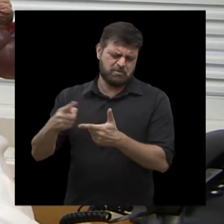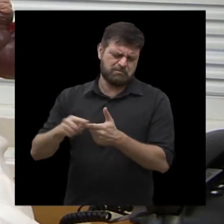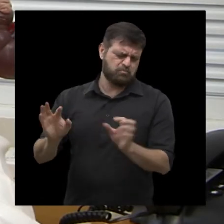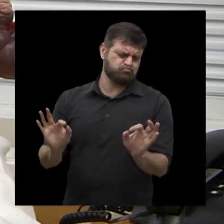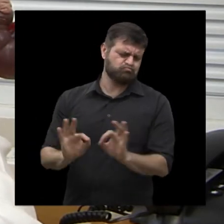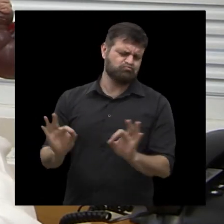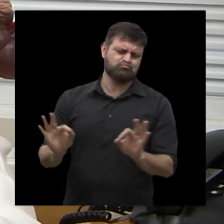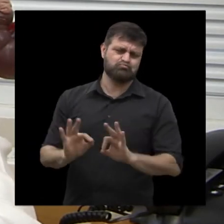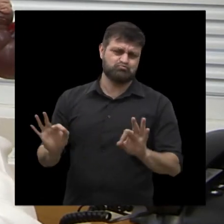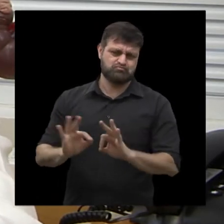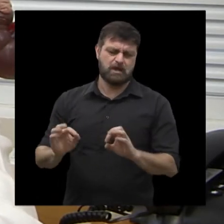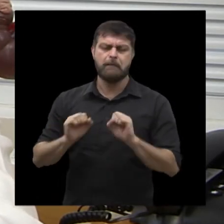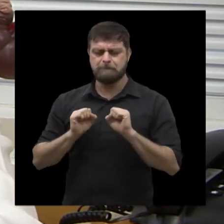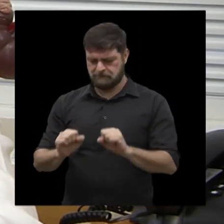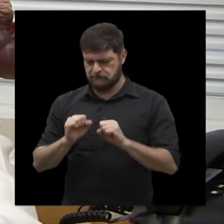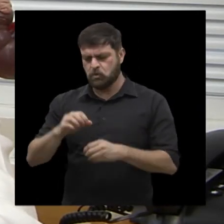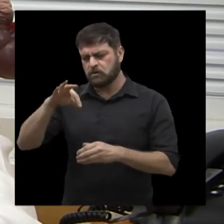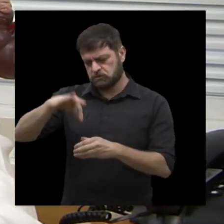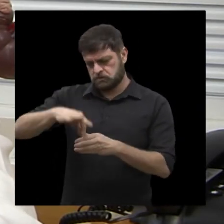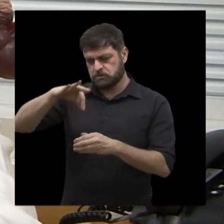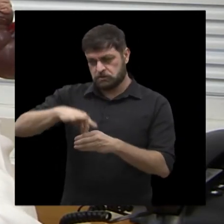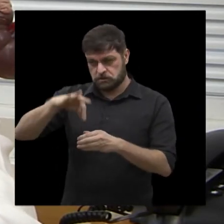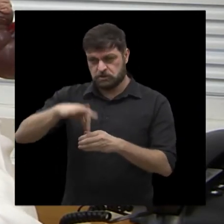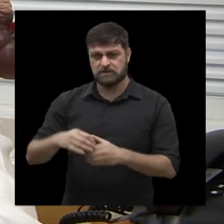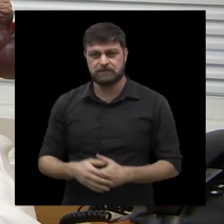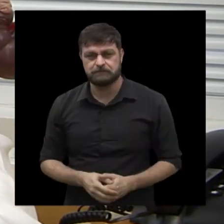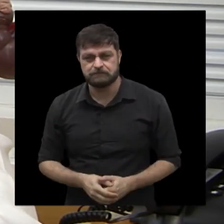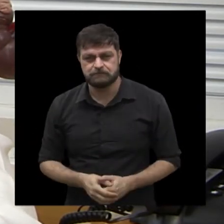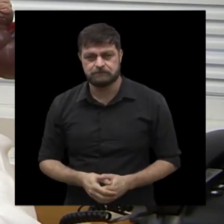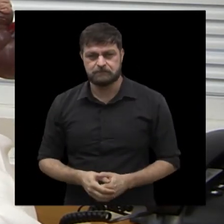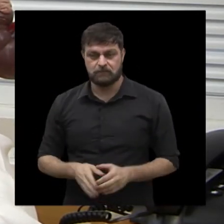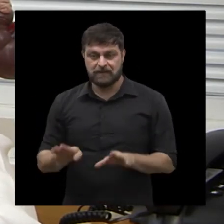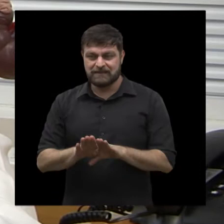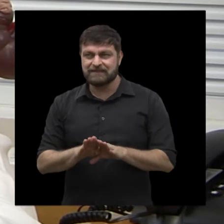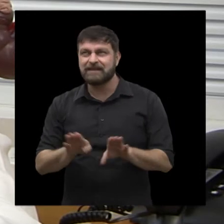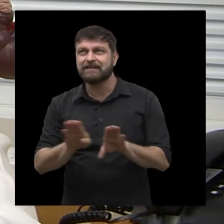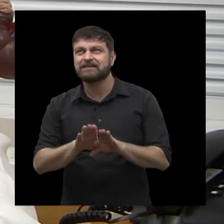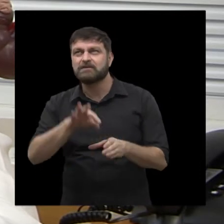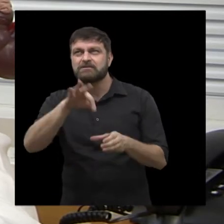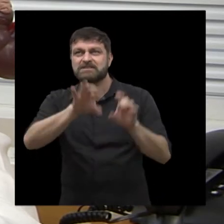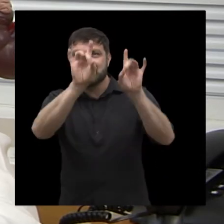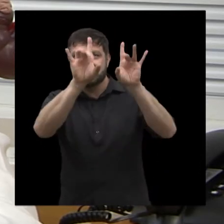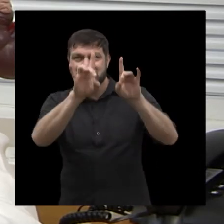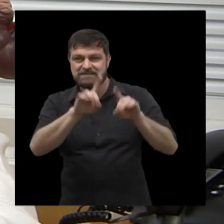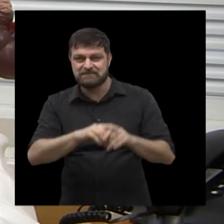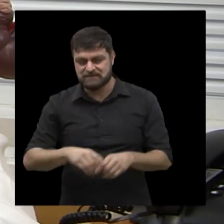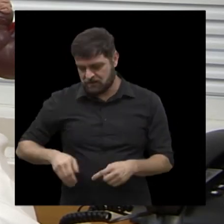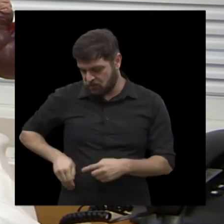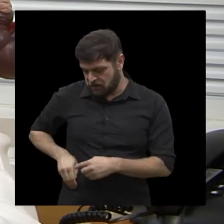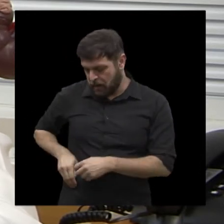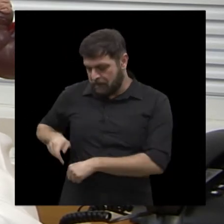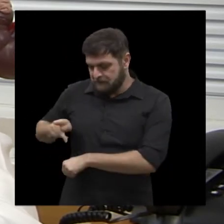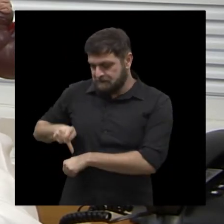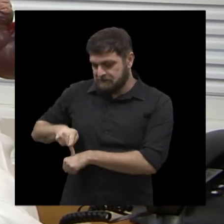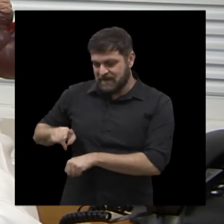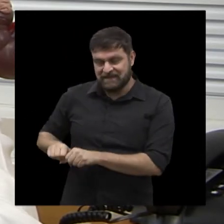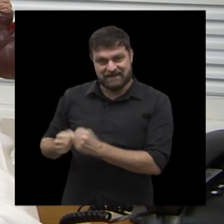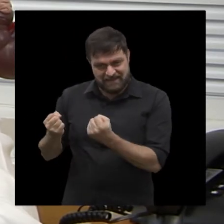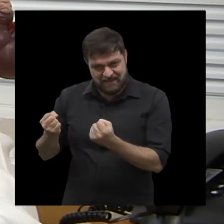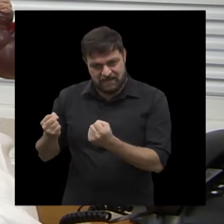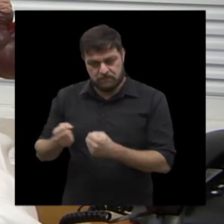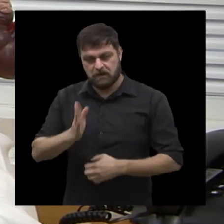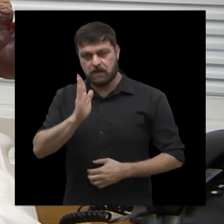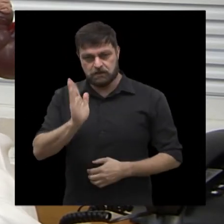mal, não tem problema. E é aquilo, por exemplo, chá de quebra-pedra, né, que uma pessoa, todo mundo fala. E